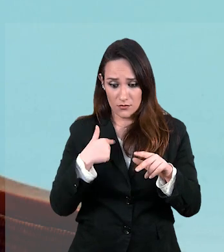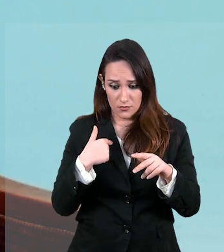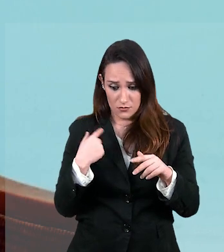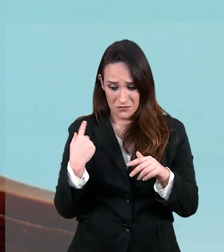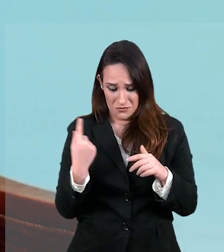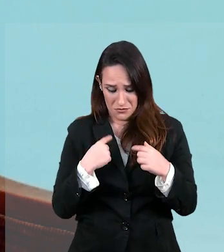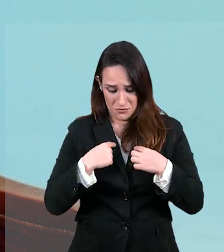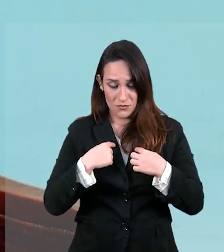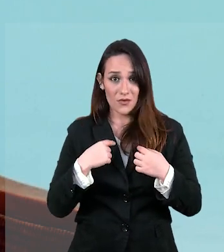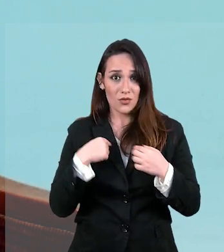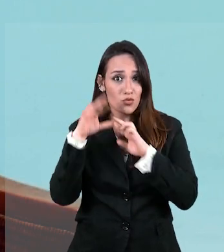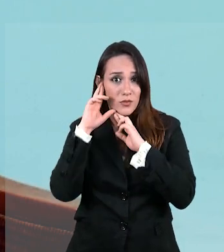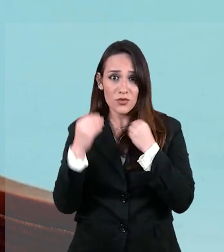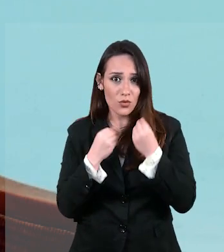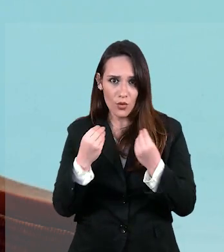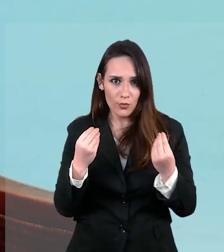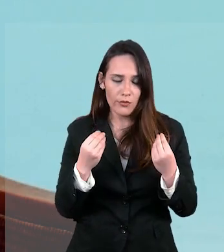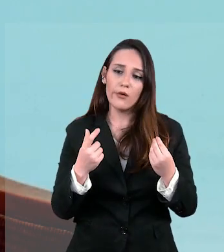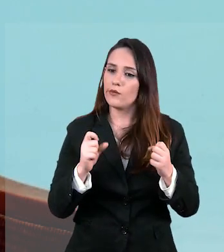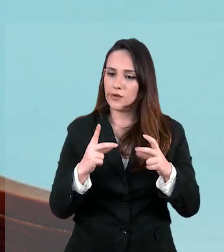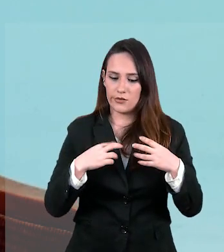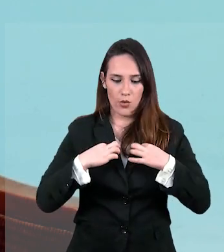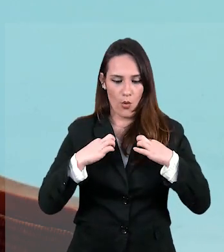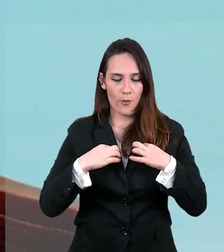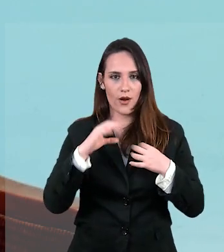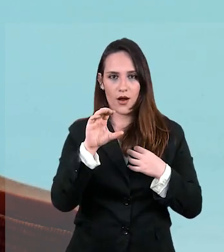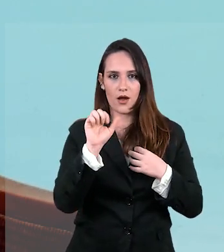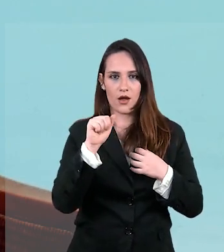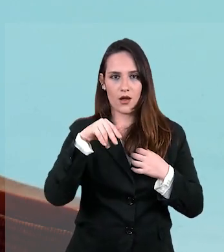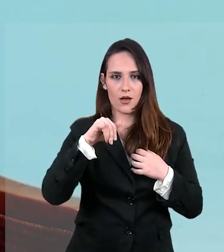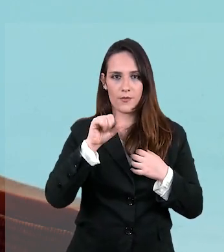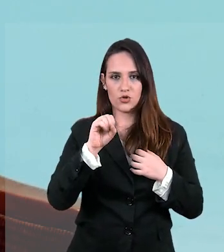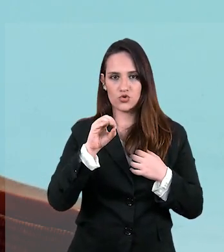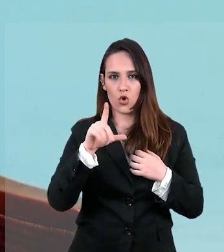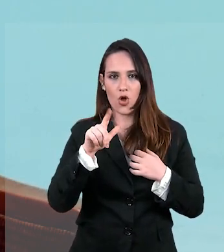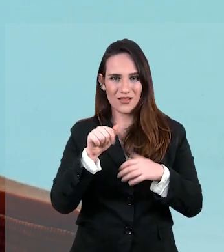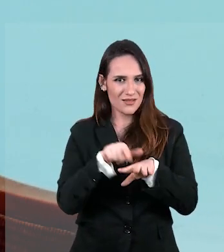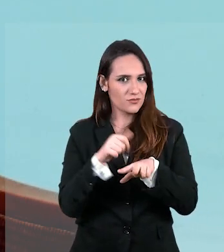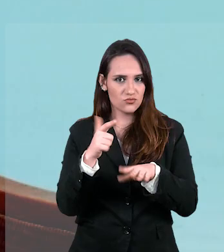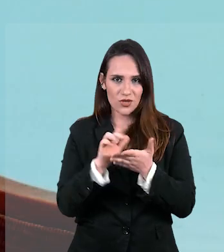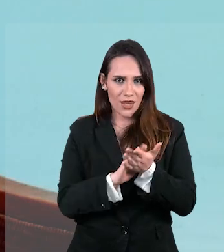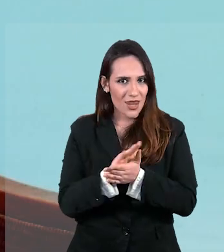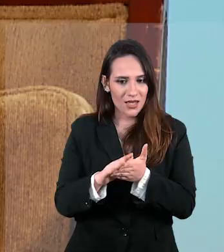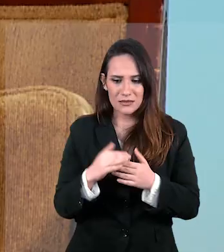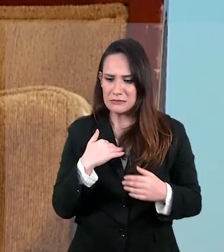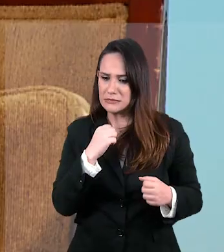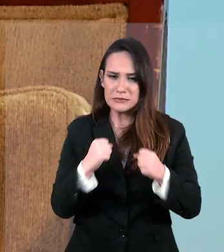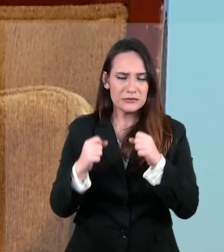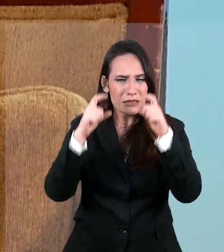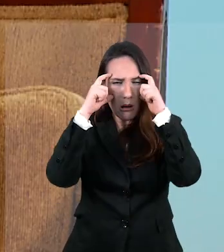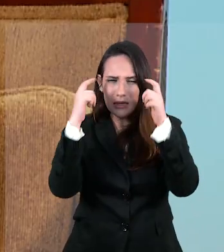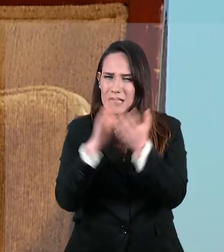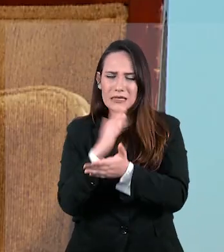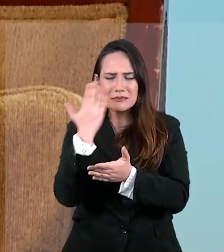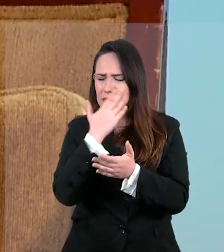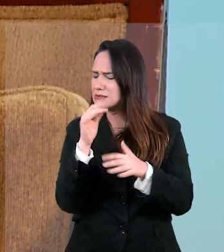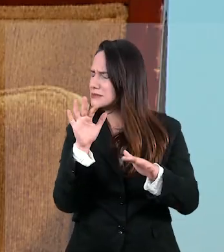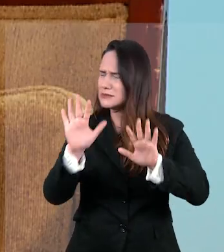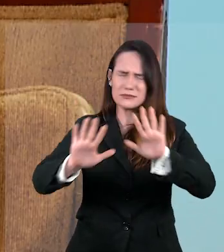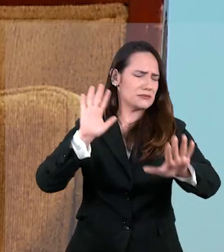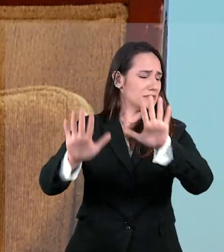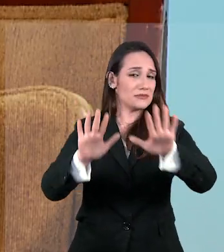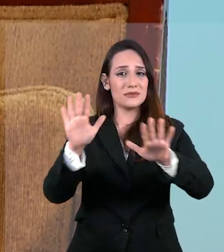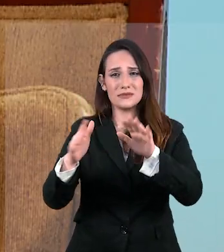e eu saí de casa, eu estava dormindo, eu corri de madrugada, eu estava descalça, de camisola, sem